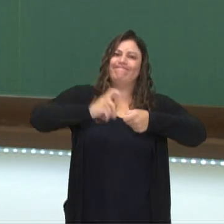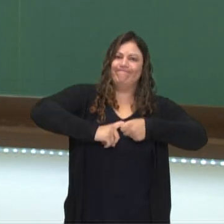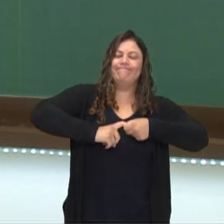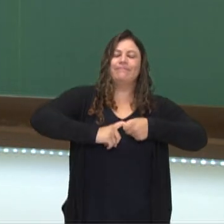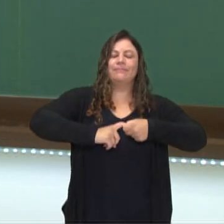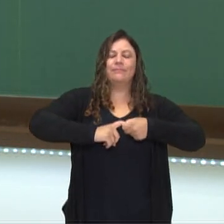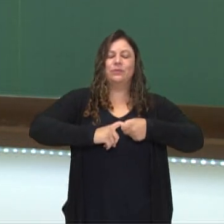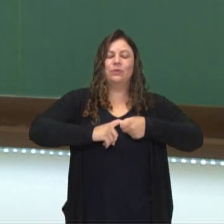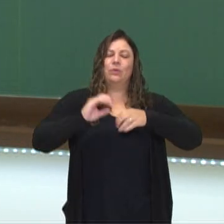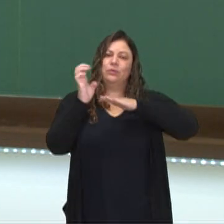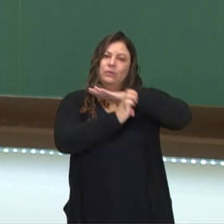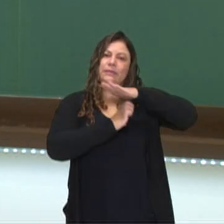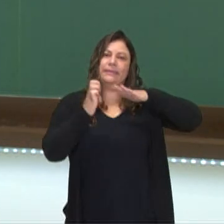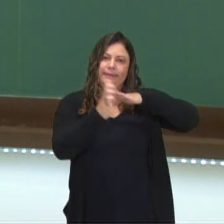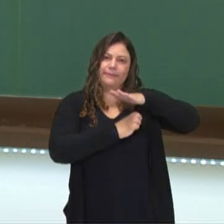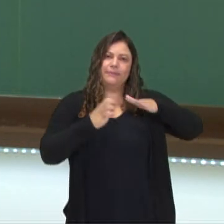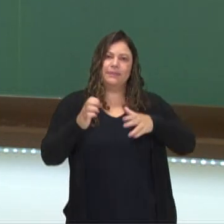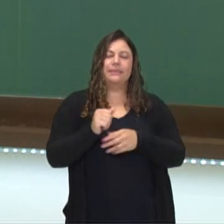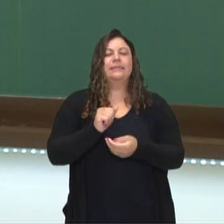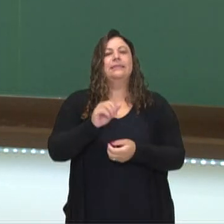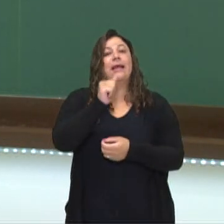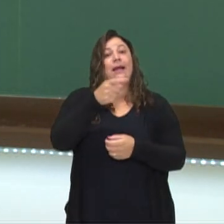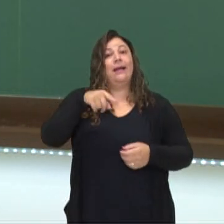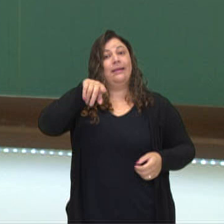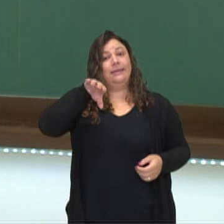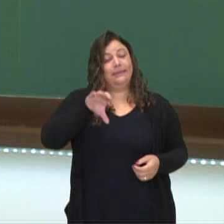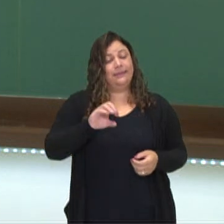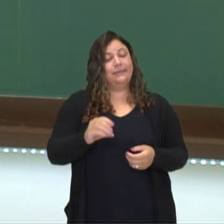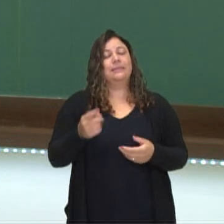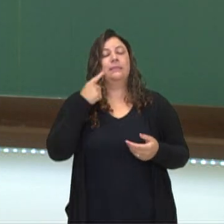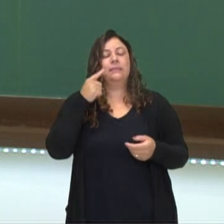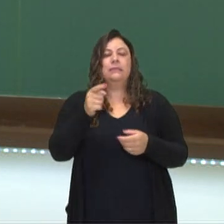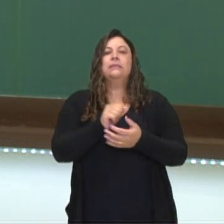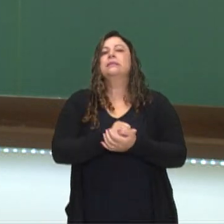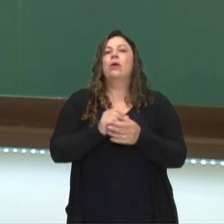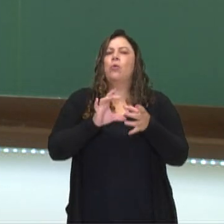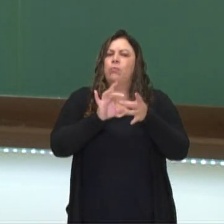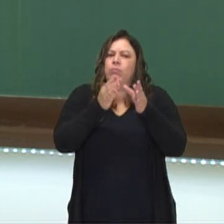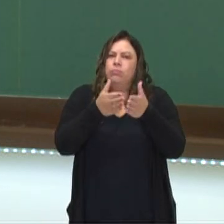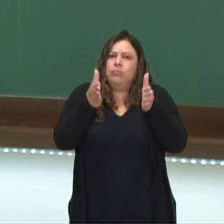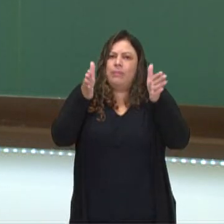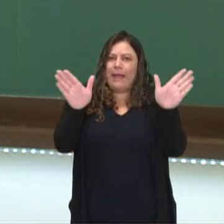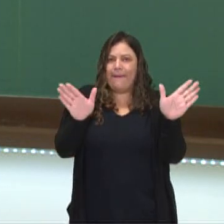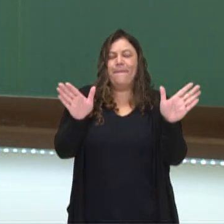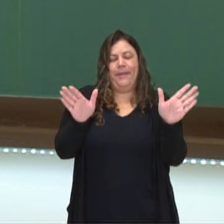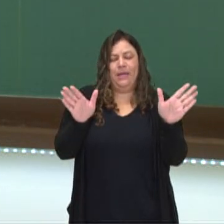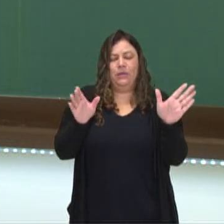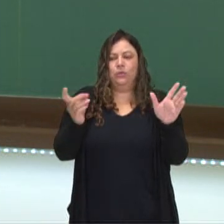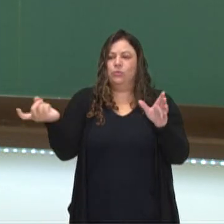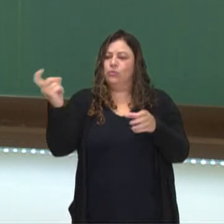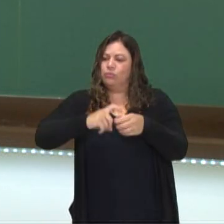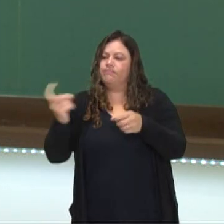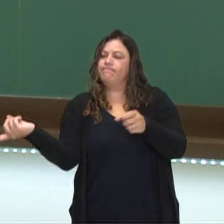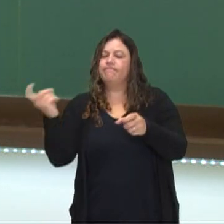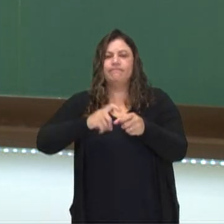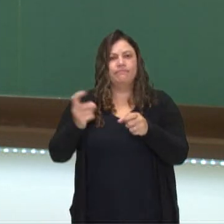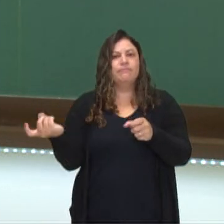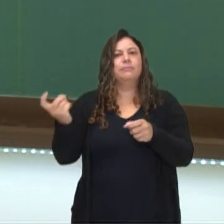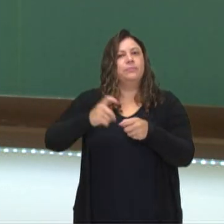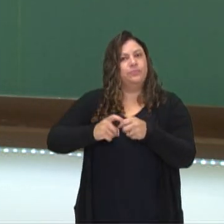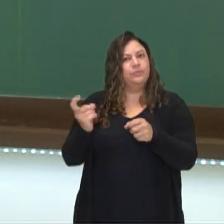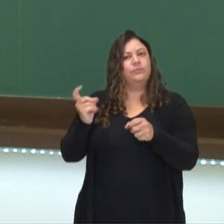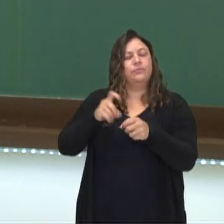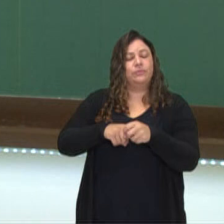empresa. Então, quando uma empresa dispõe parte do seu capital na bolsa de valores, ela está pegando do total